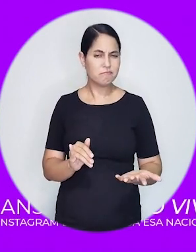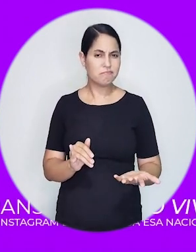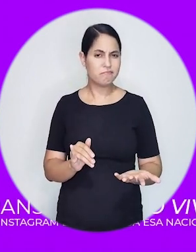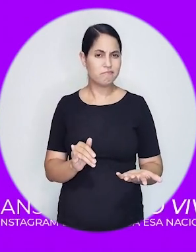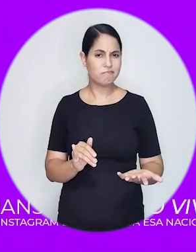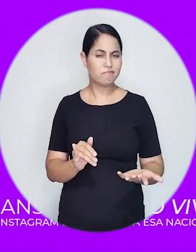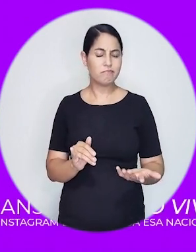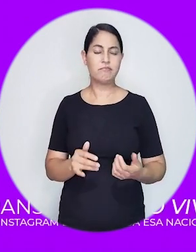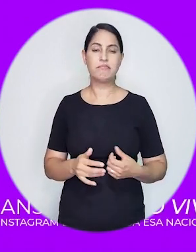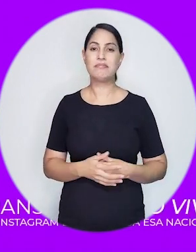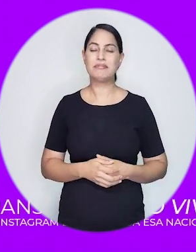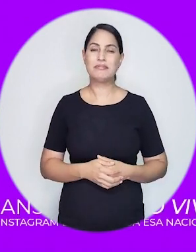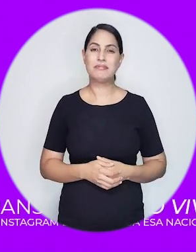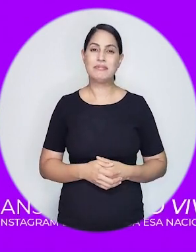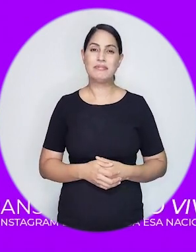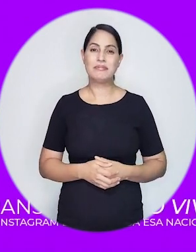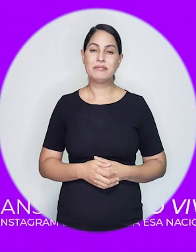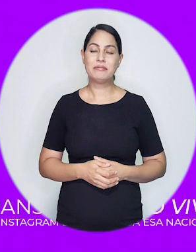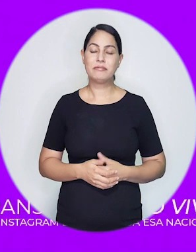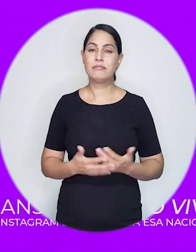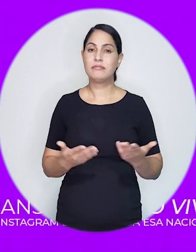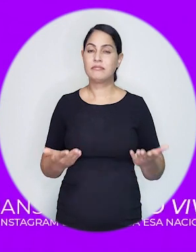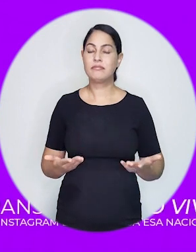ambos os pais, né? E